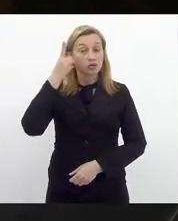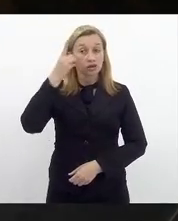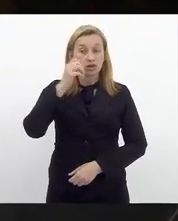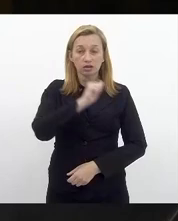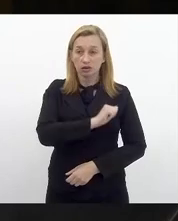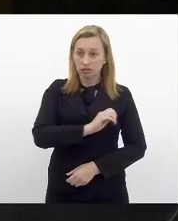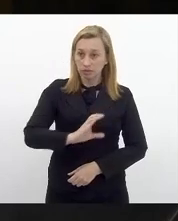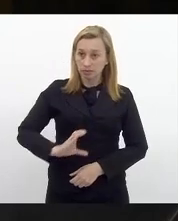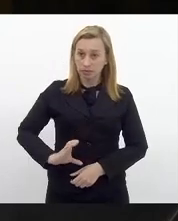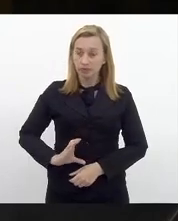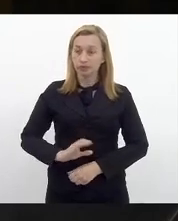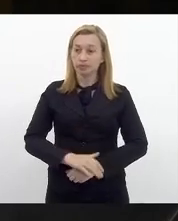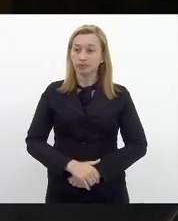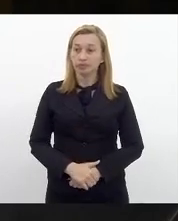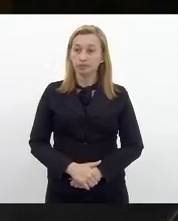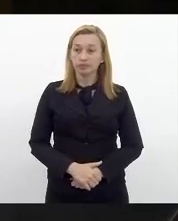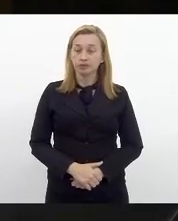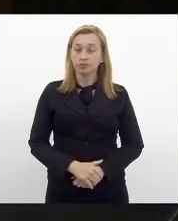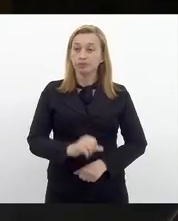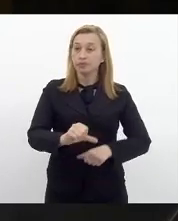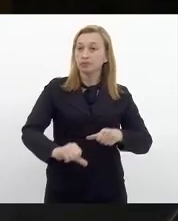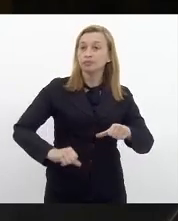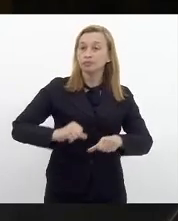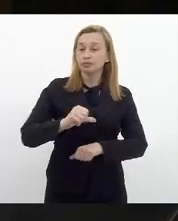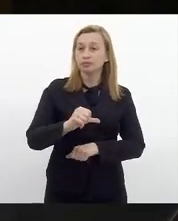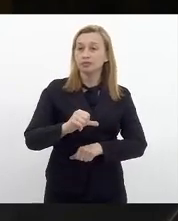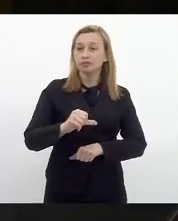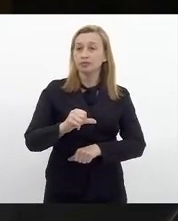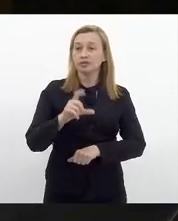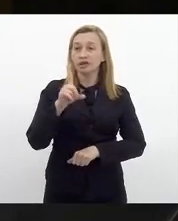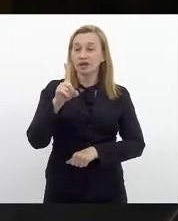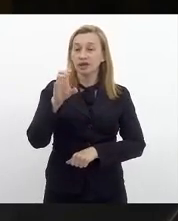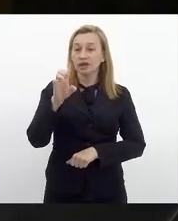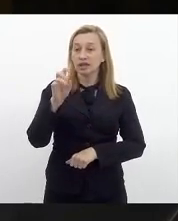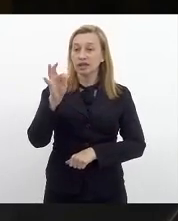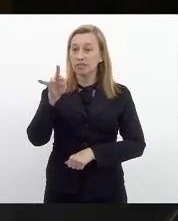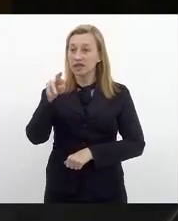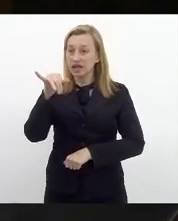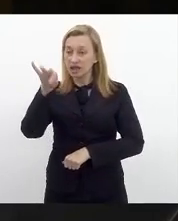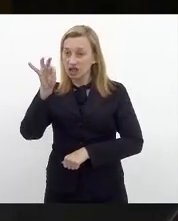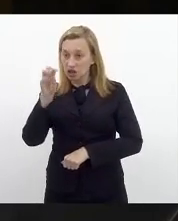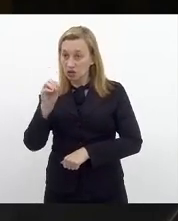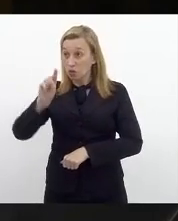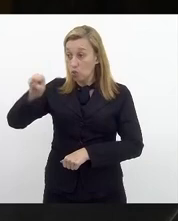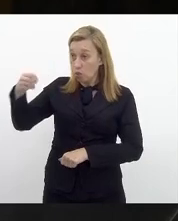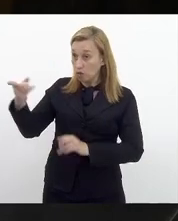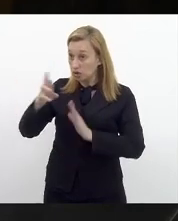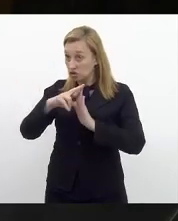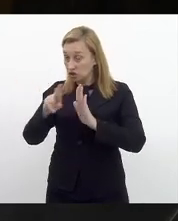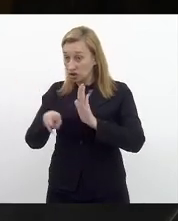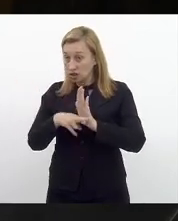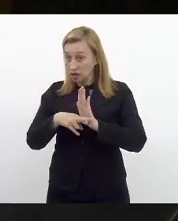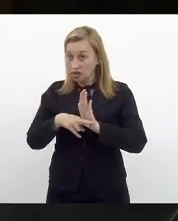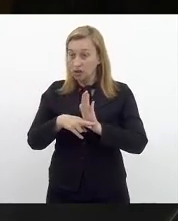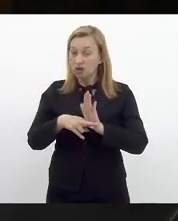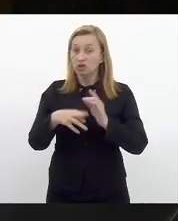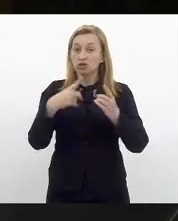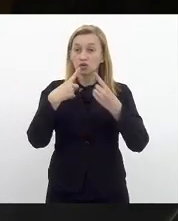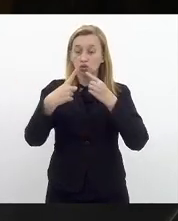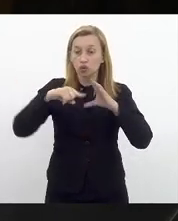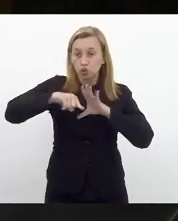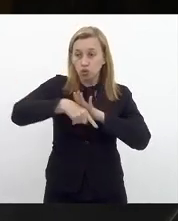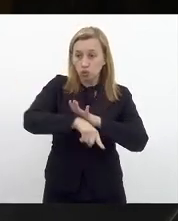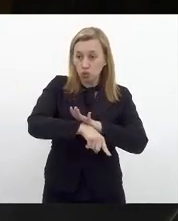Eliana se transformou ele indeterminativo e com outras regras debate